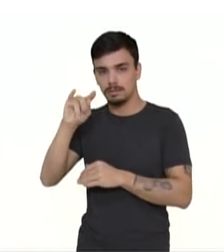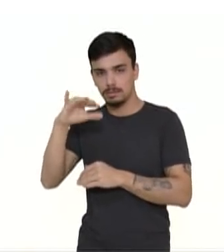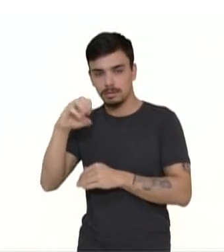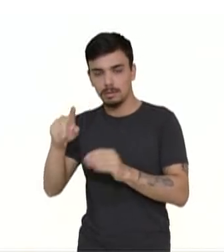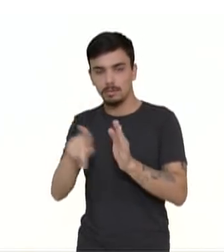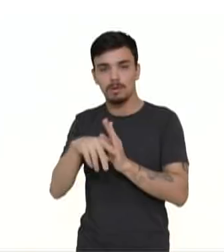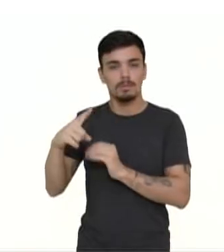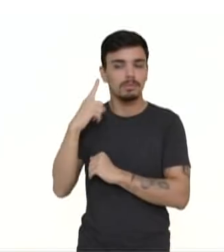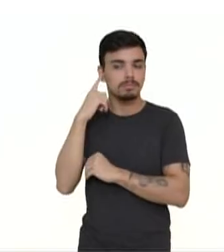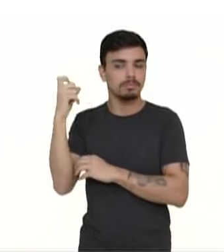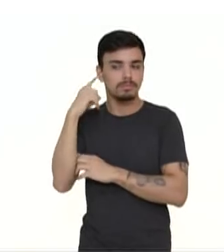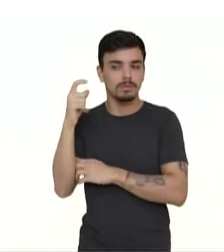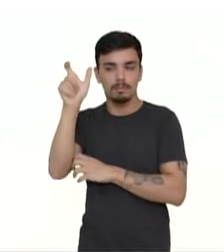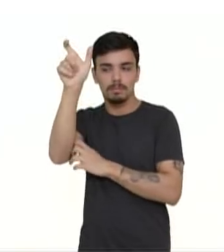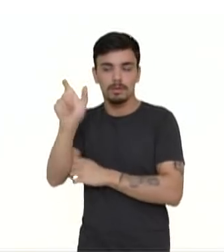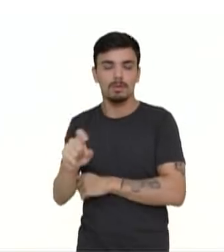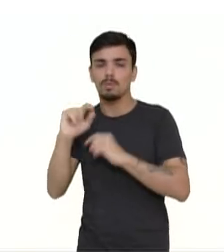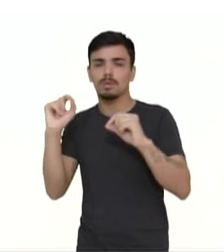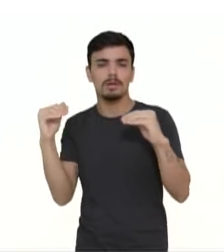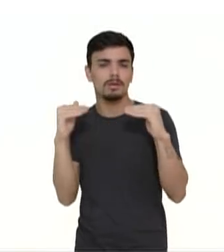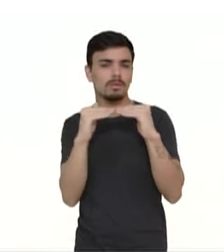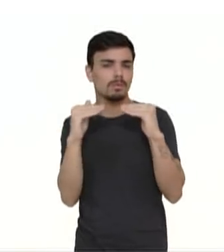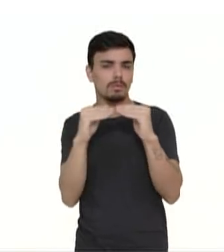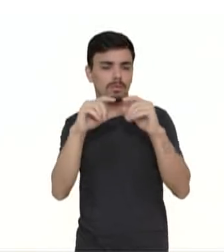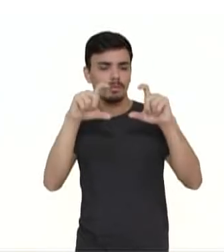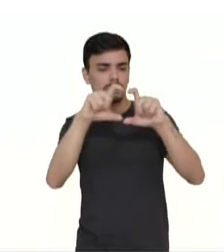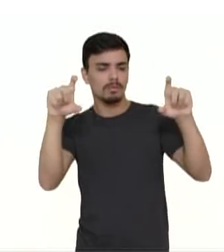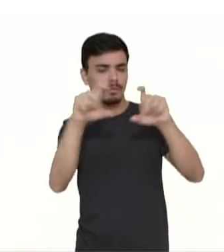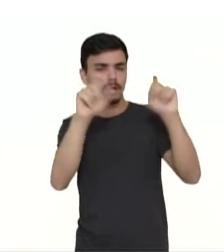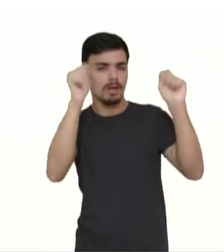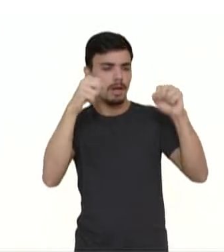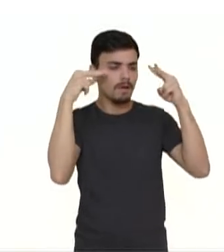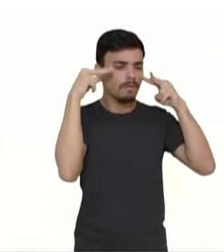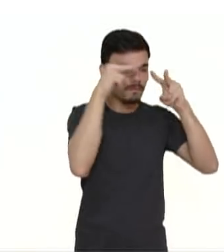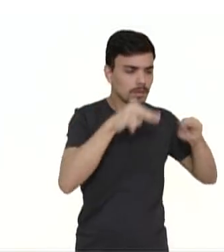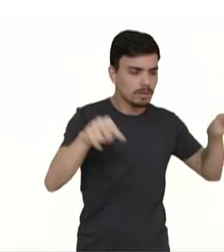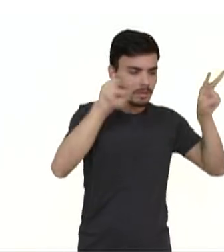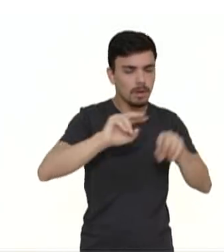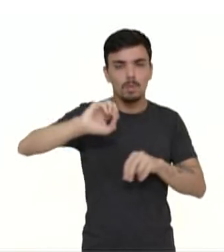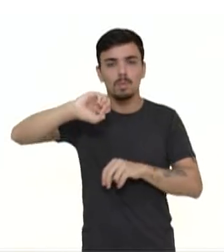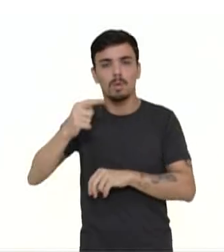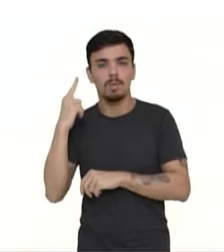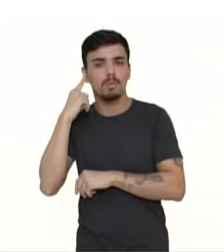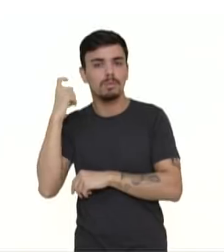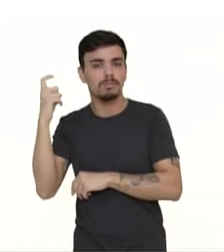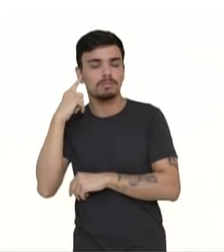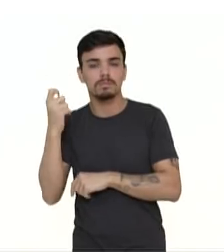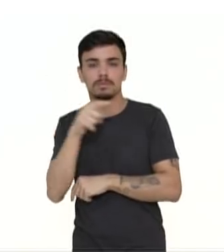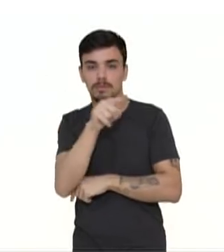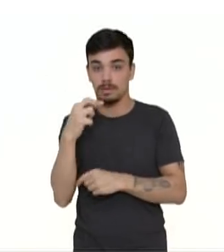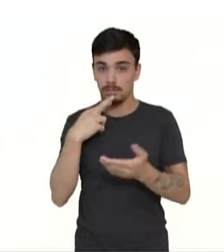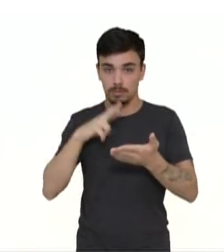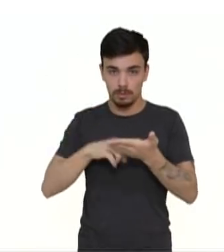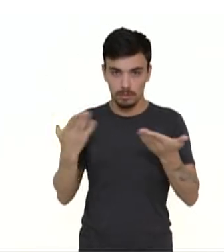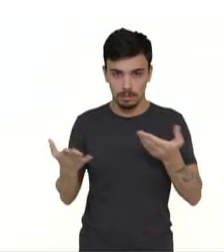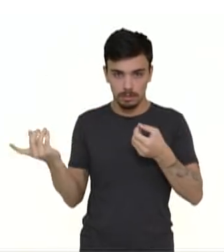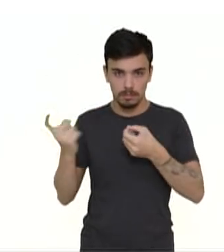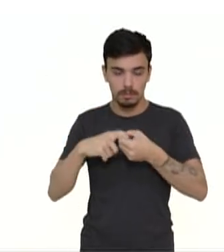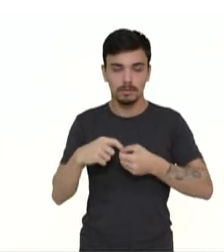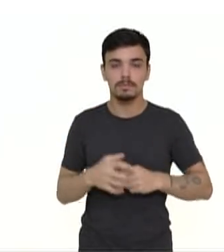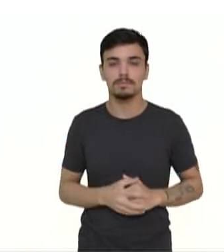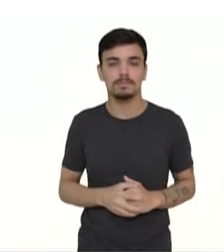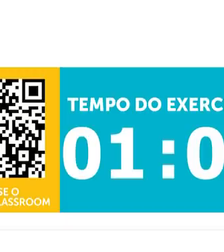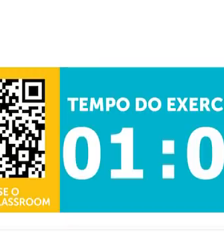audição do leitor. O que vocês acham que esse fragmento faz? Mexe com a nossa visão ou com a nossa audição? Respondam a segunda questão.